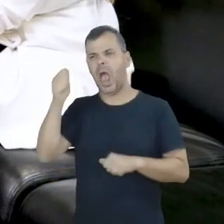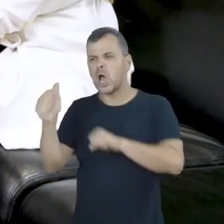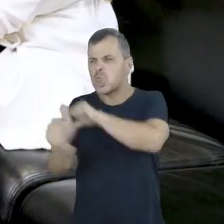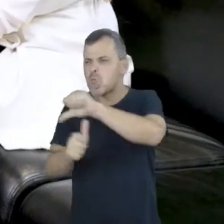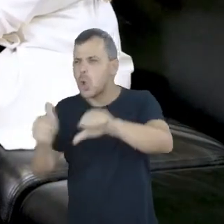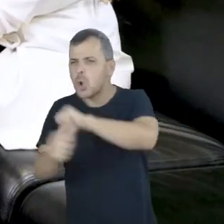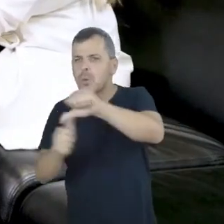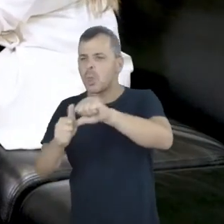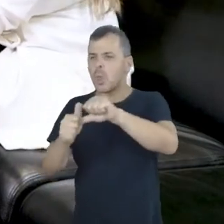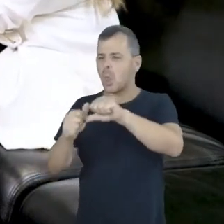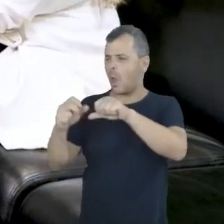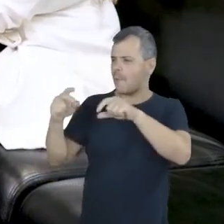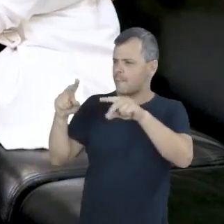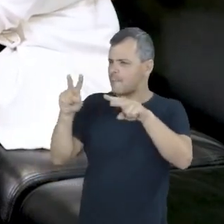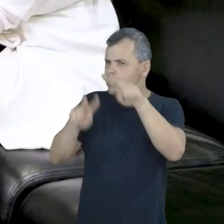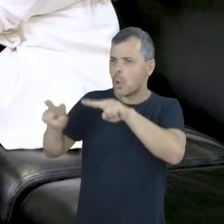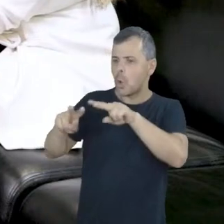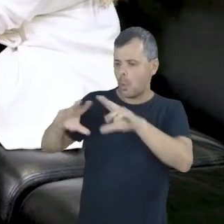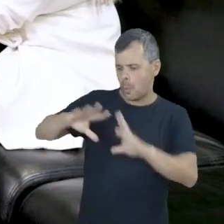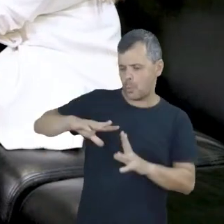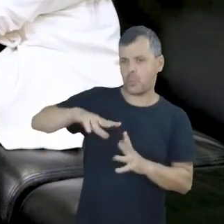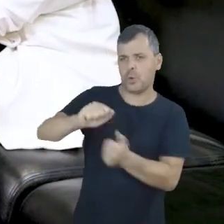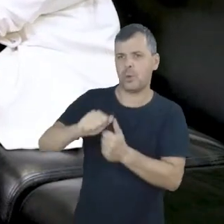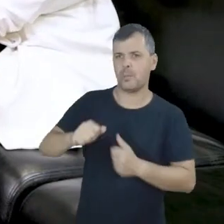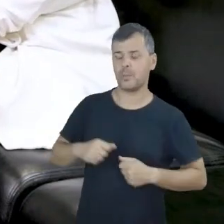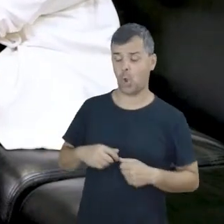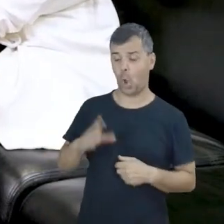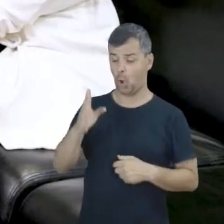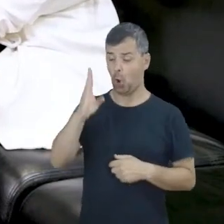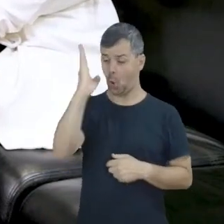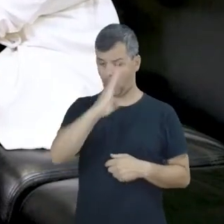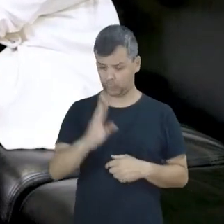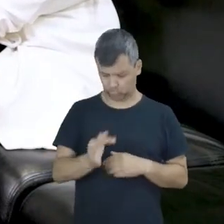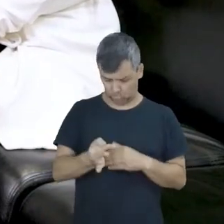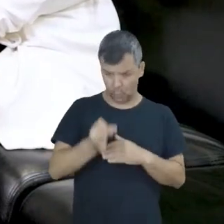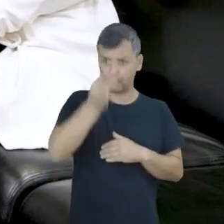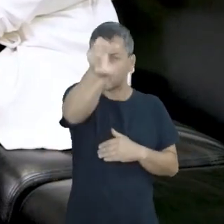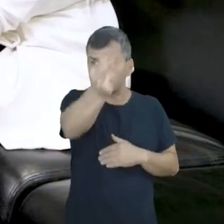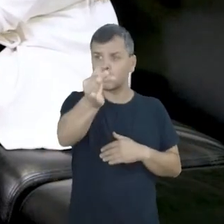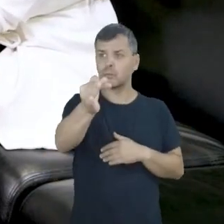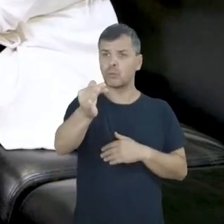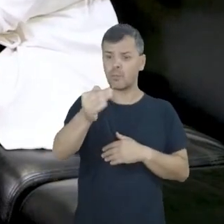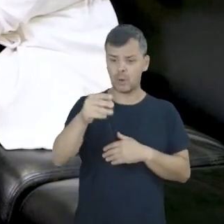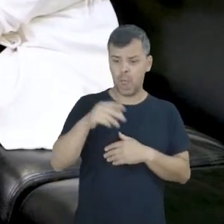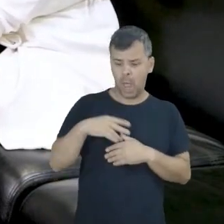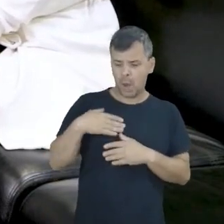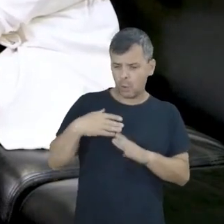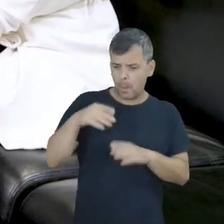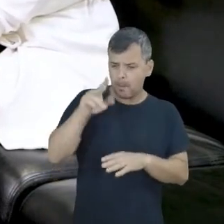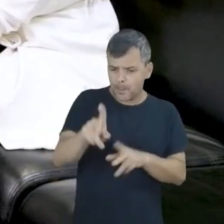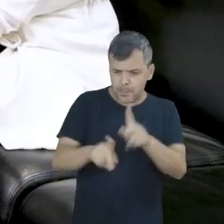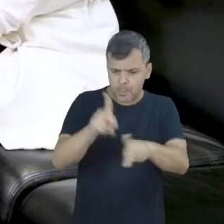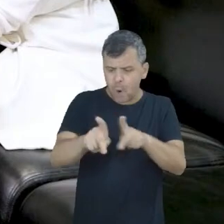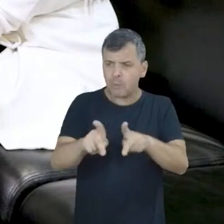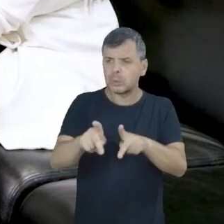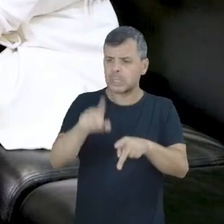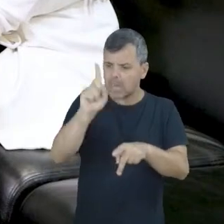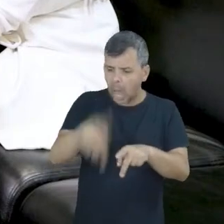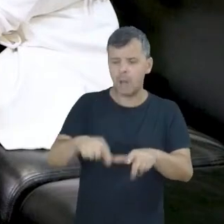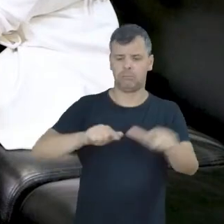a chave da visão do país. Ele diz, olha, o Brasil tem futuro apostando no seu povo, no povo